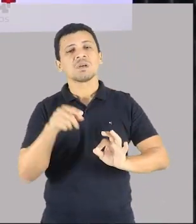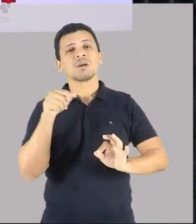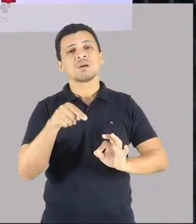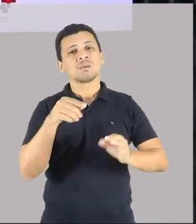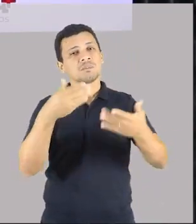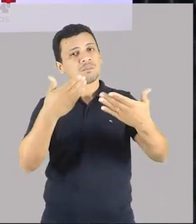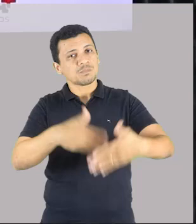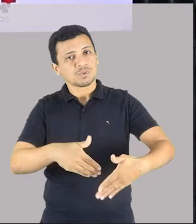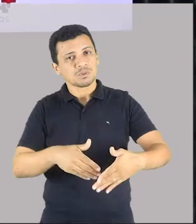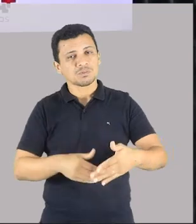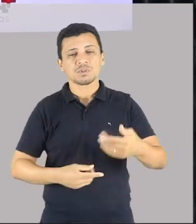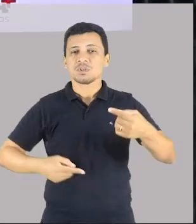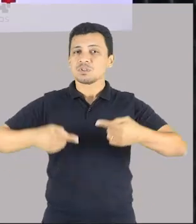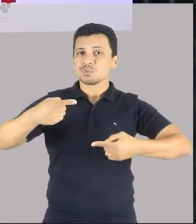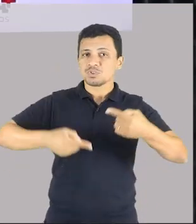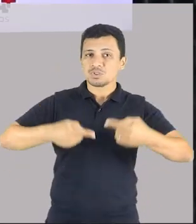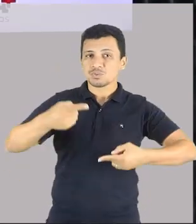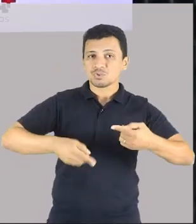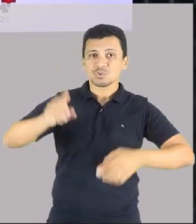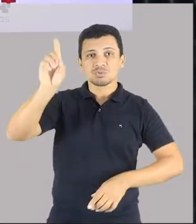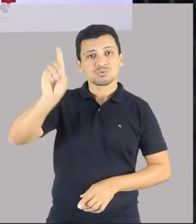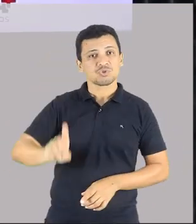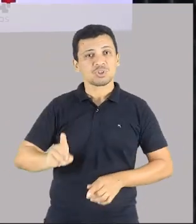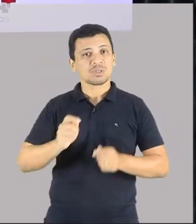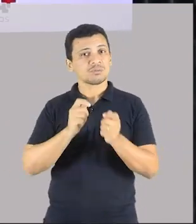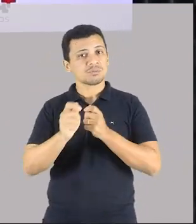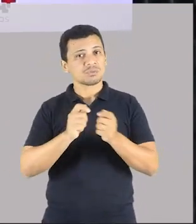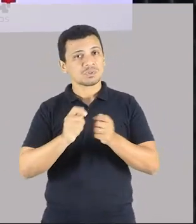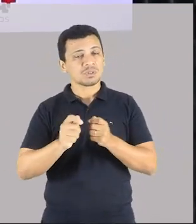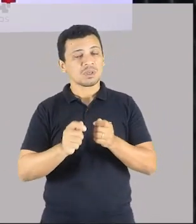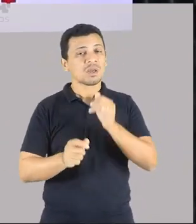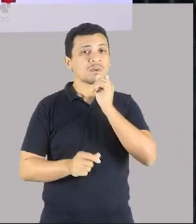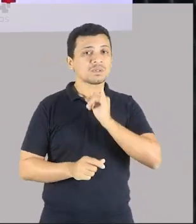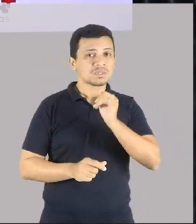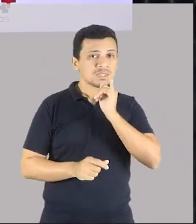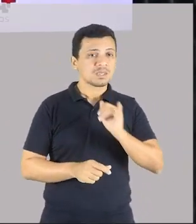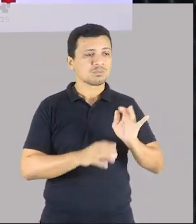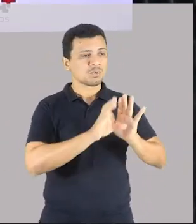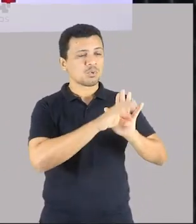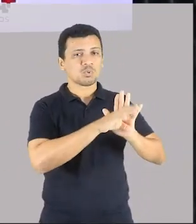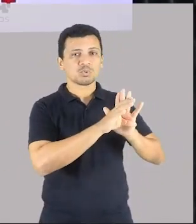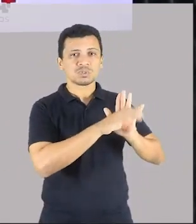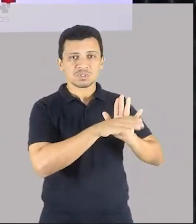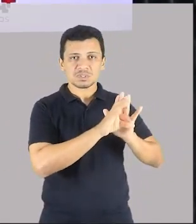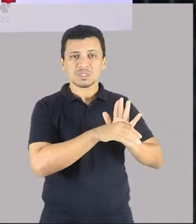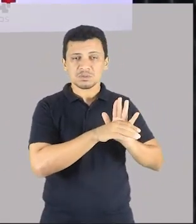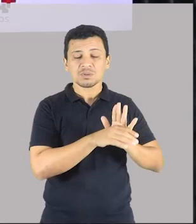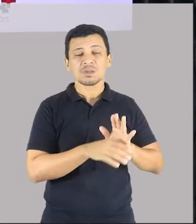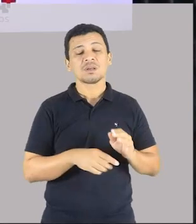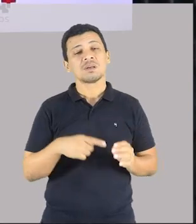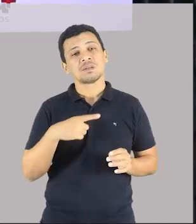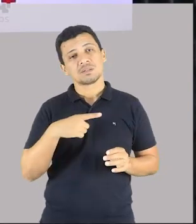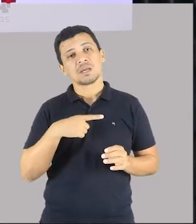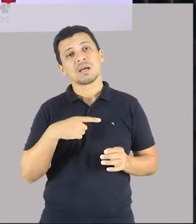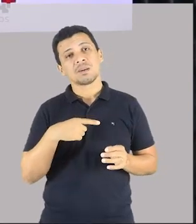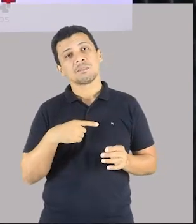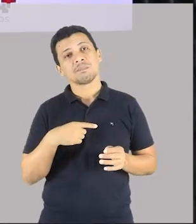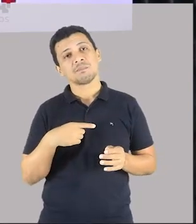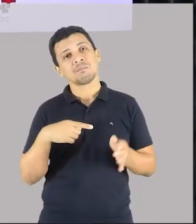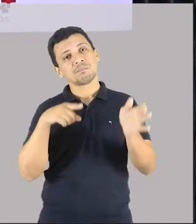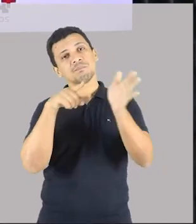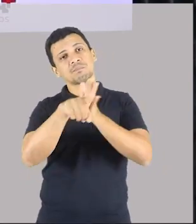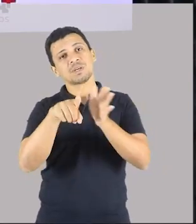forma prática, com exemplos, com conceitos, trazendo a abordagem que geralmente é cobrada nos